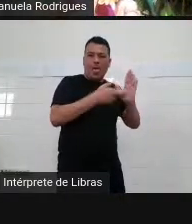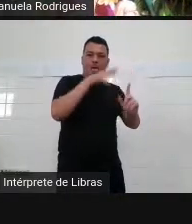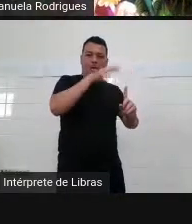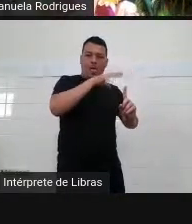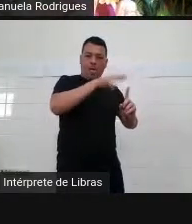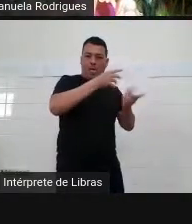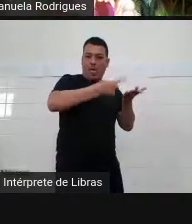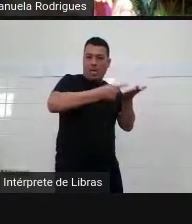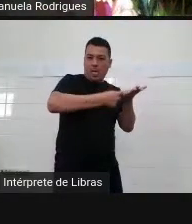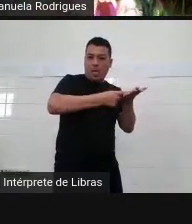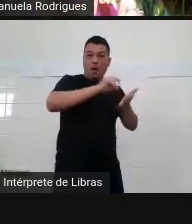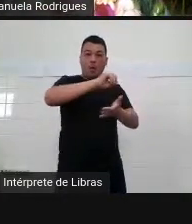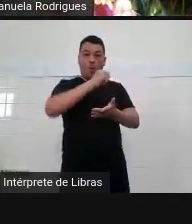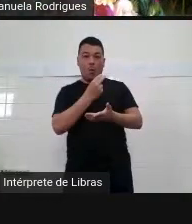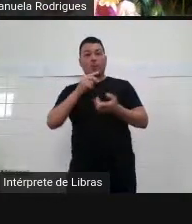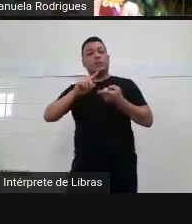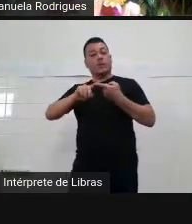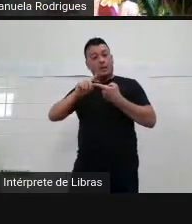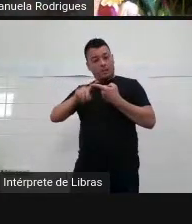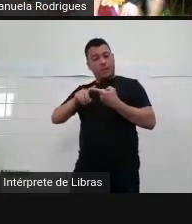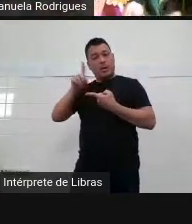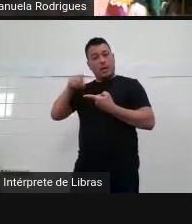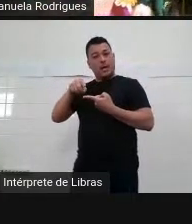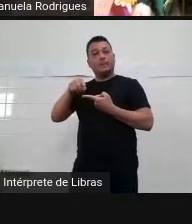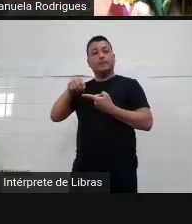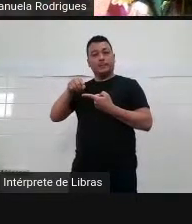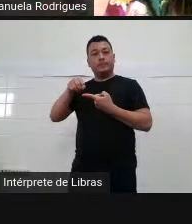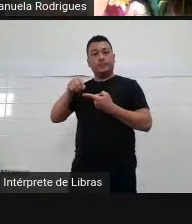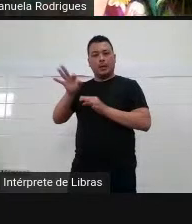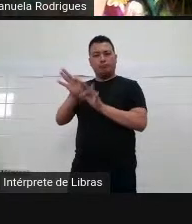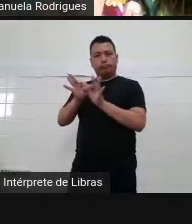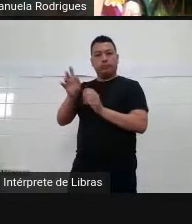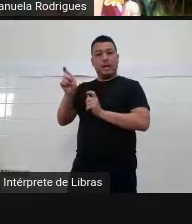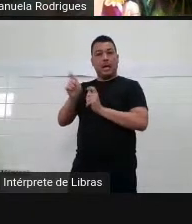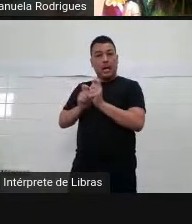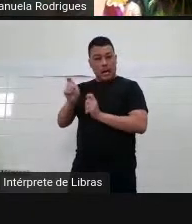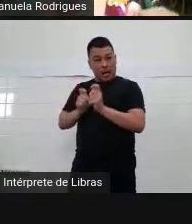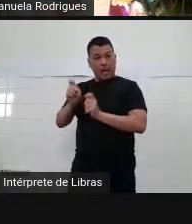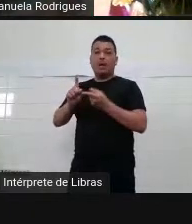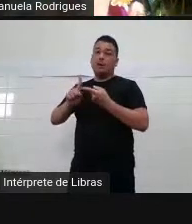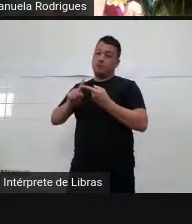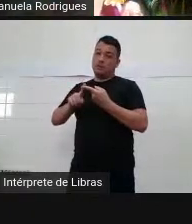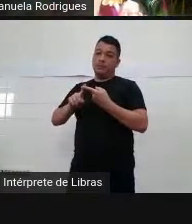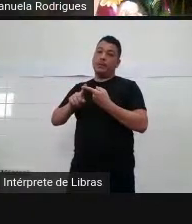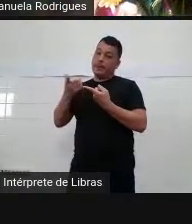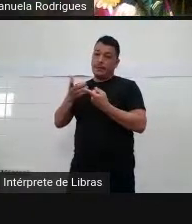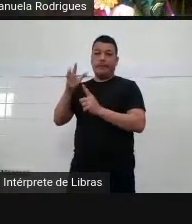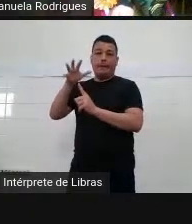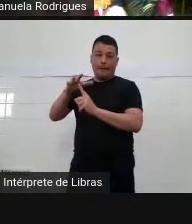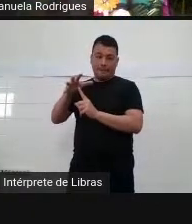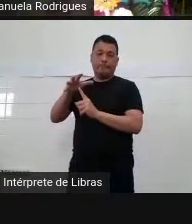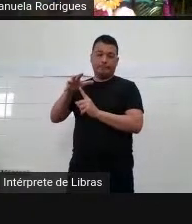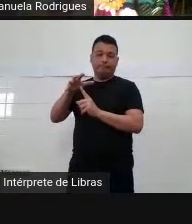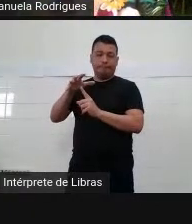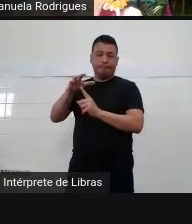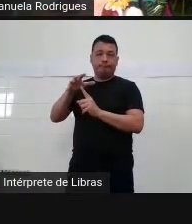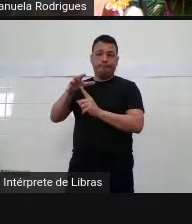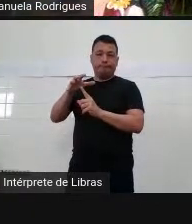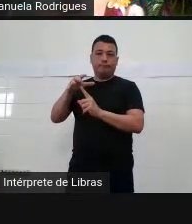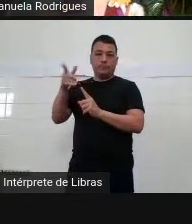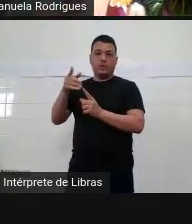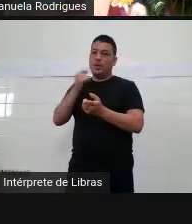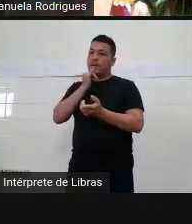norma, mas também nas formas de controle e, consequentemente, de